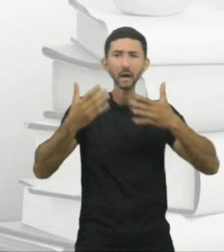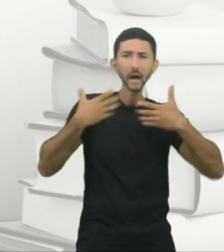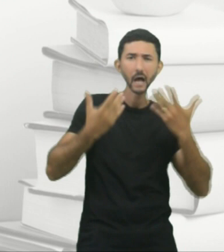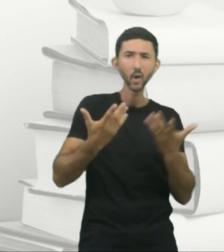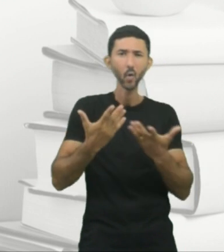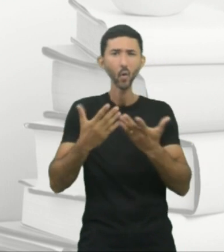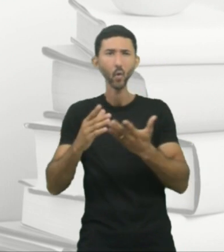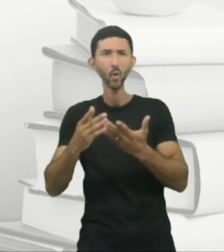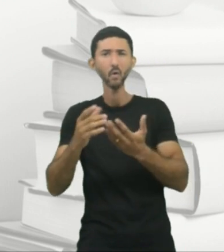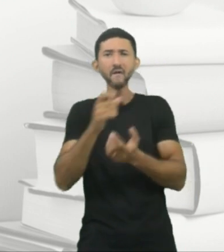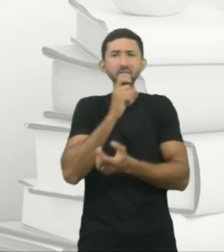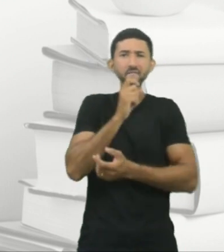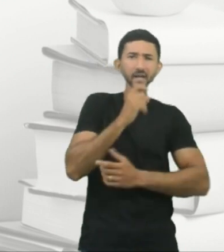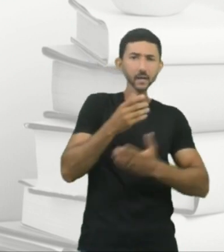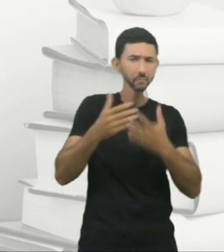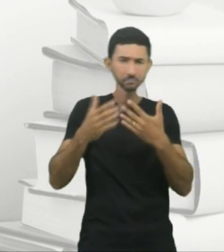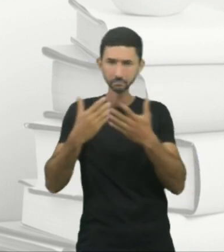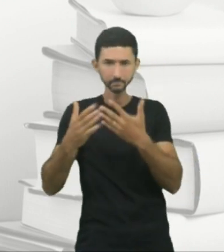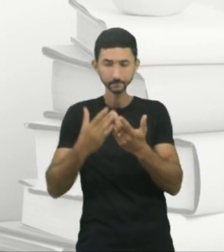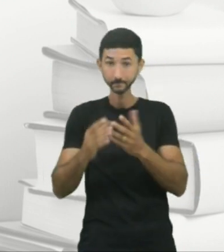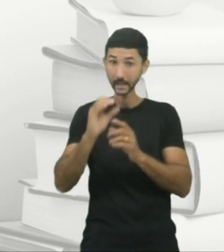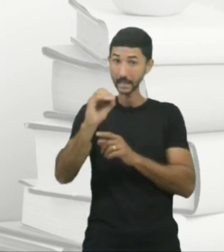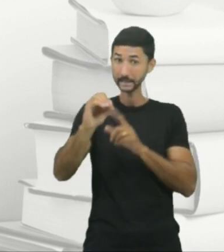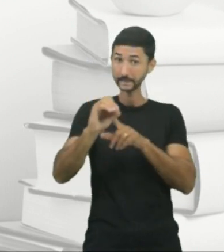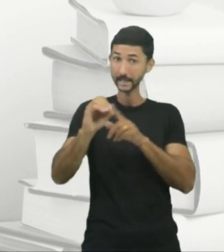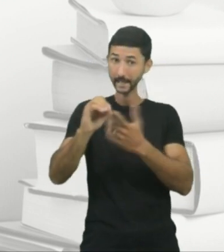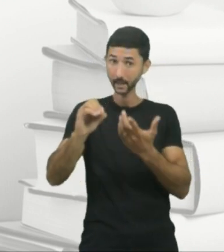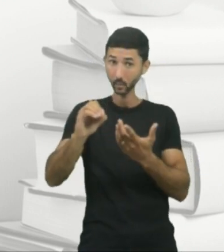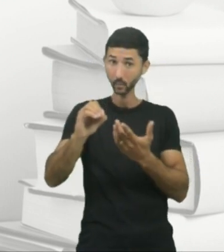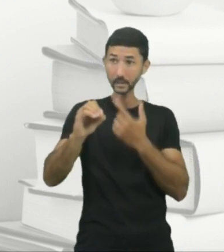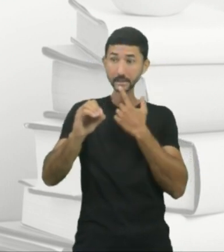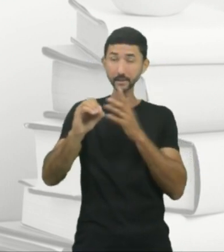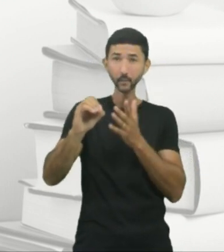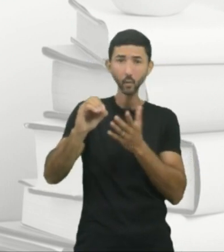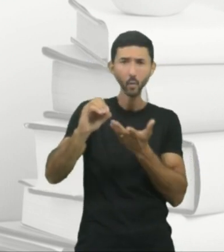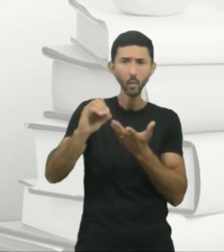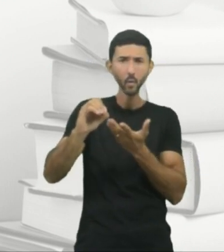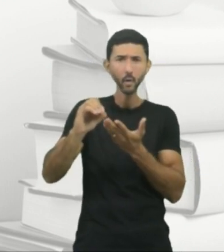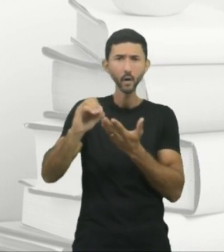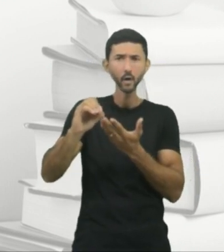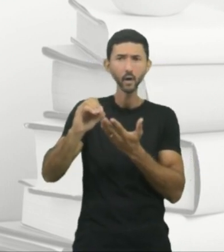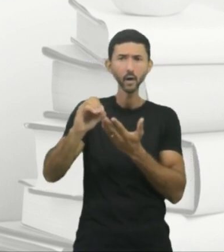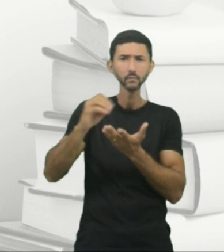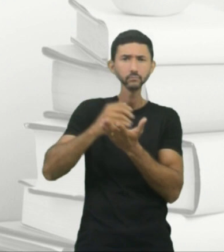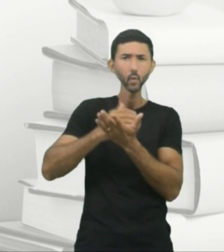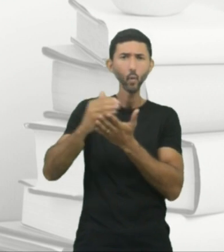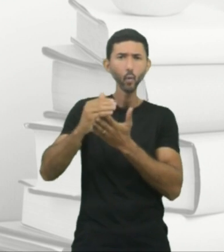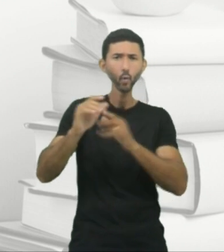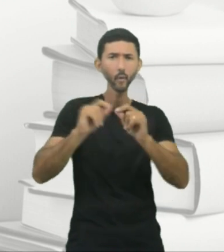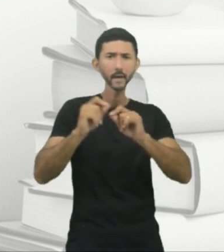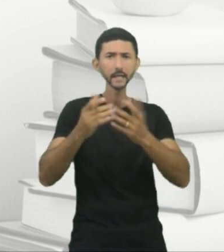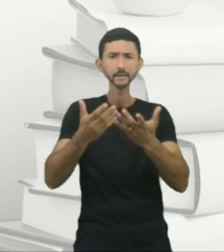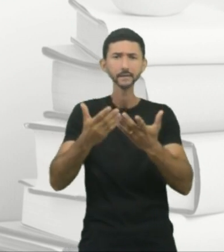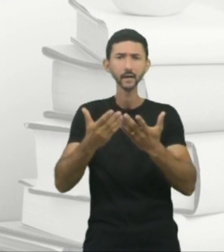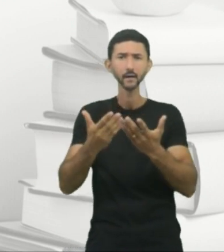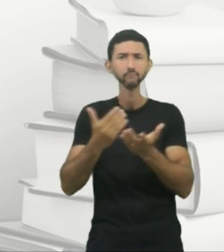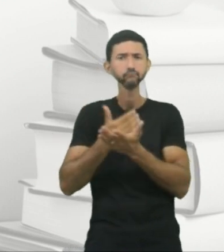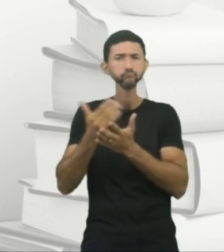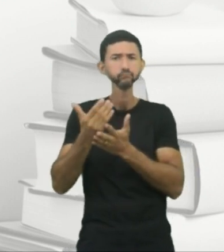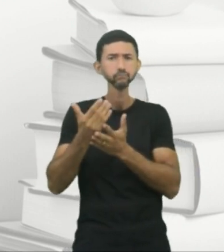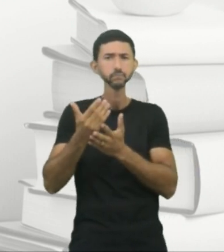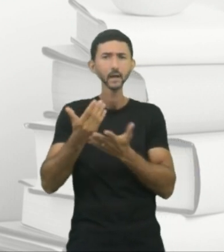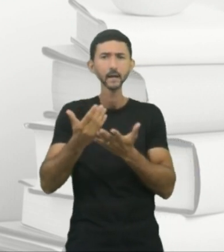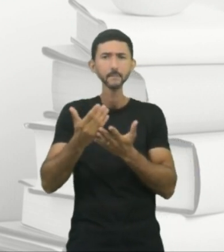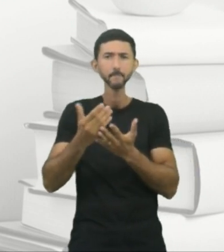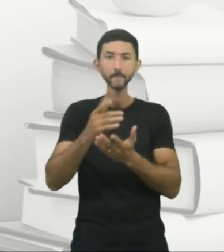do dia que vai estar frio. O 0, ele é o momento que inaugura principalmente o momento em que